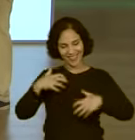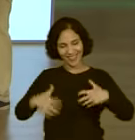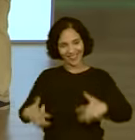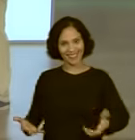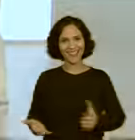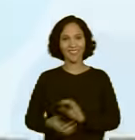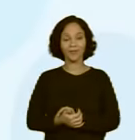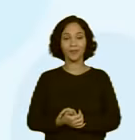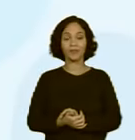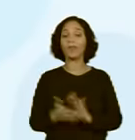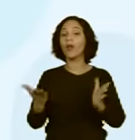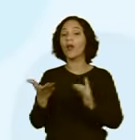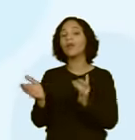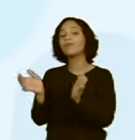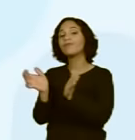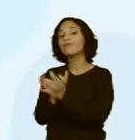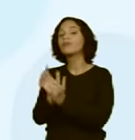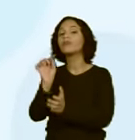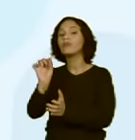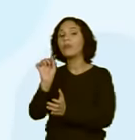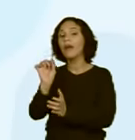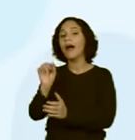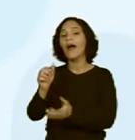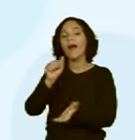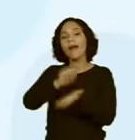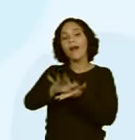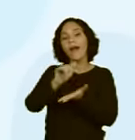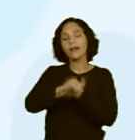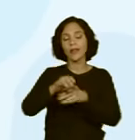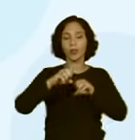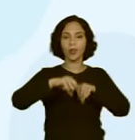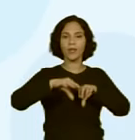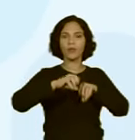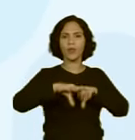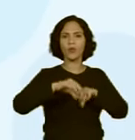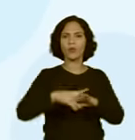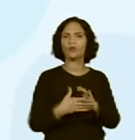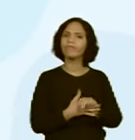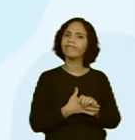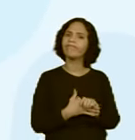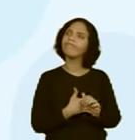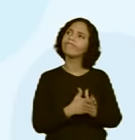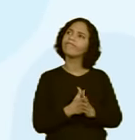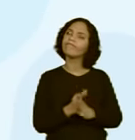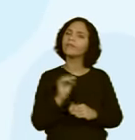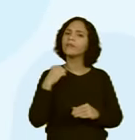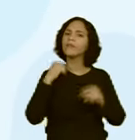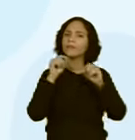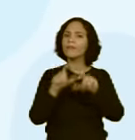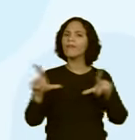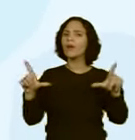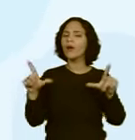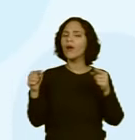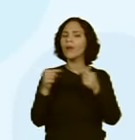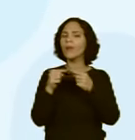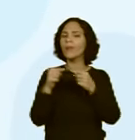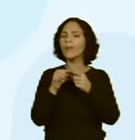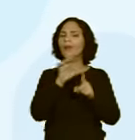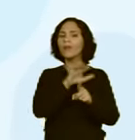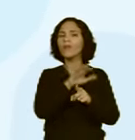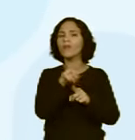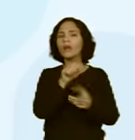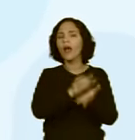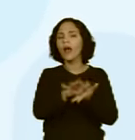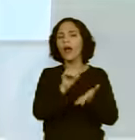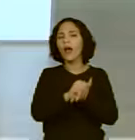próxima? Gastos com educação. Que mais que a gente tem? Que será que tem nas imagens aqui que